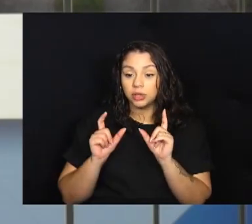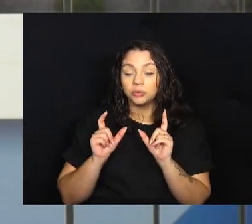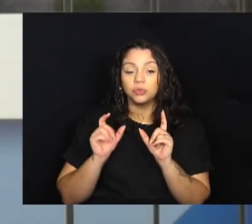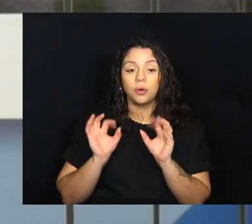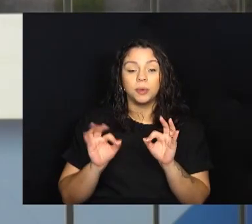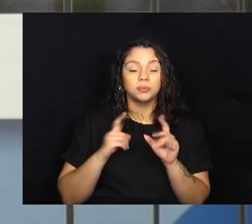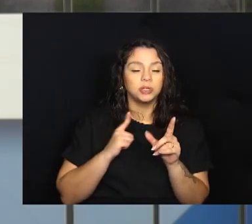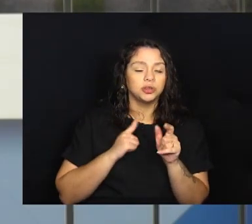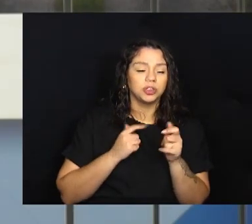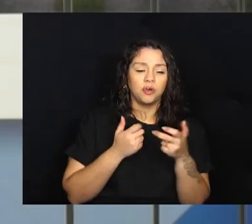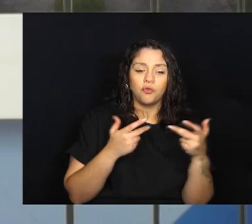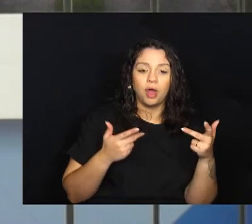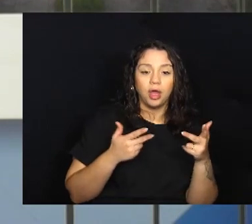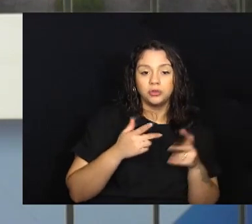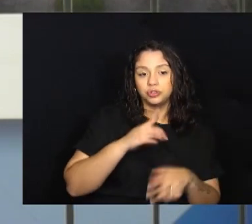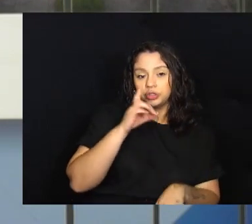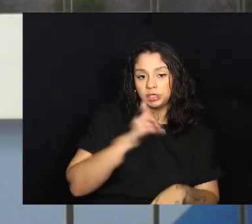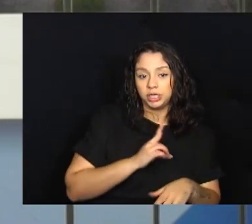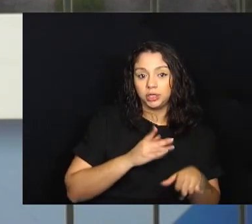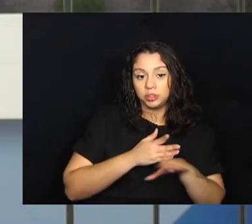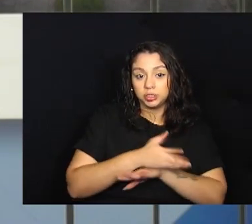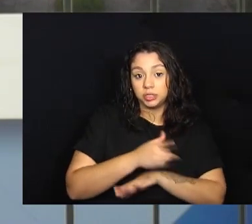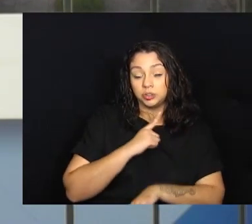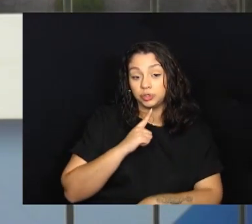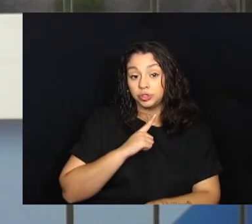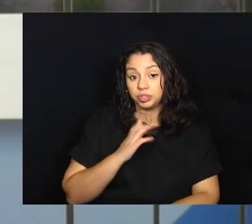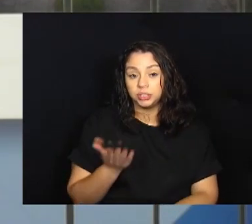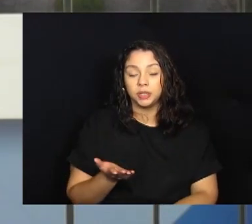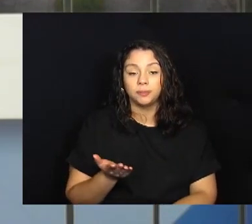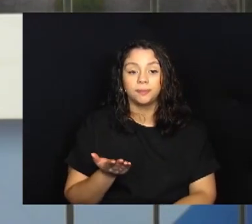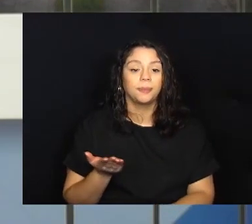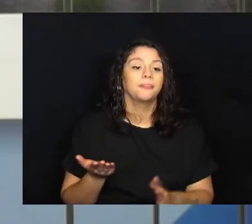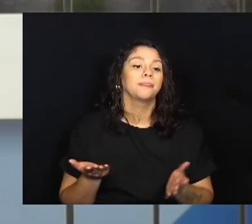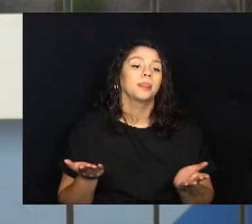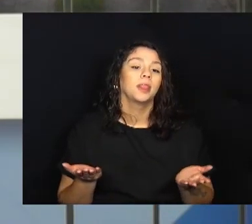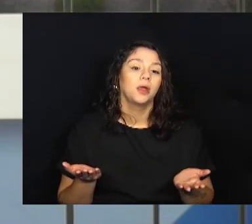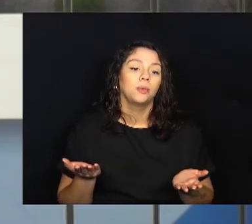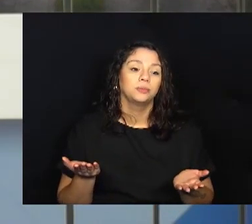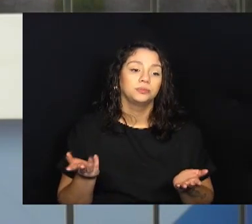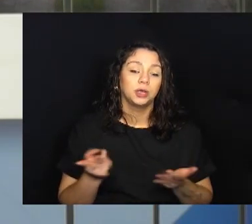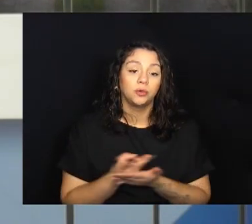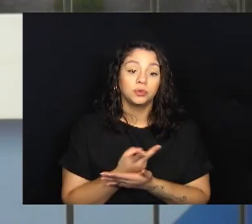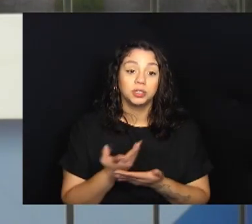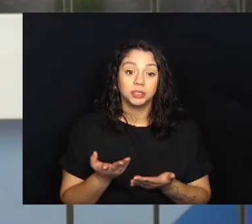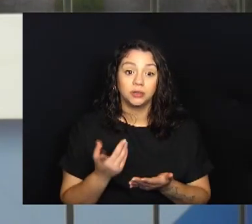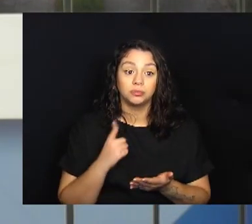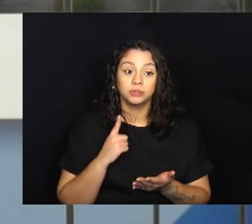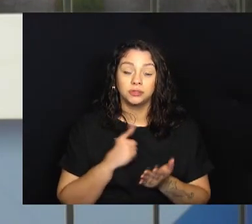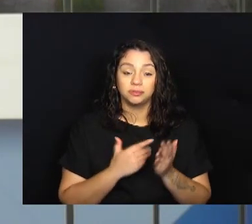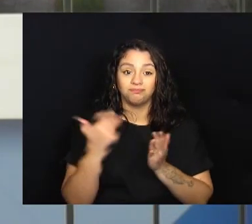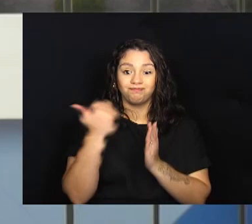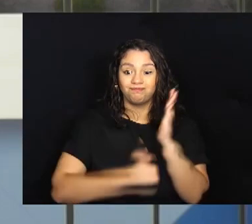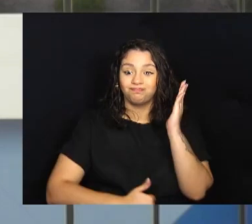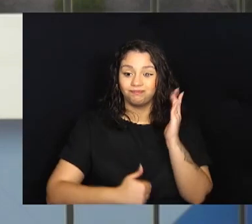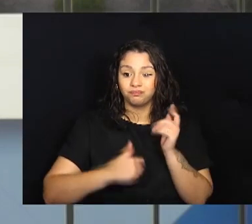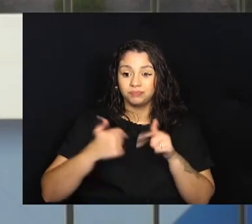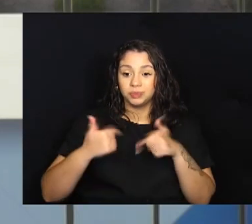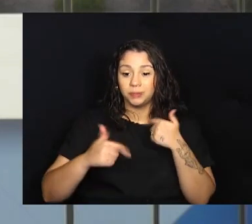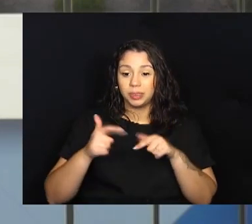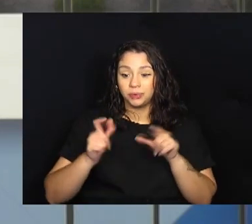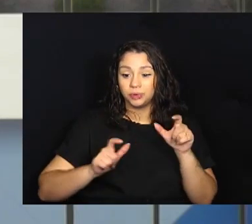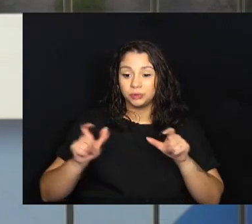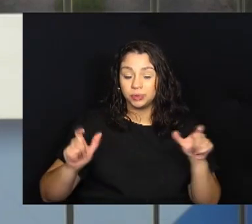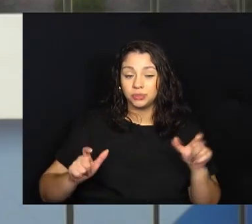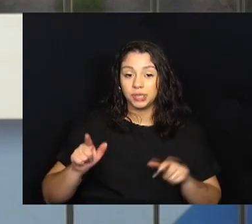série de direitos, acabou tirando desses trabalhadores